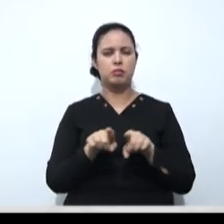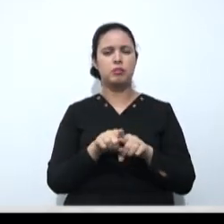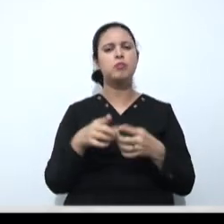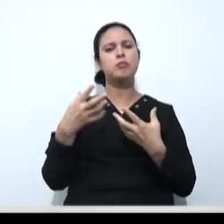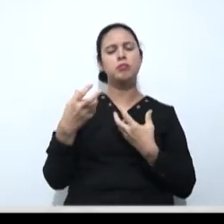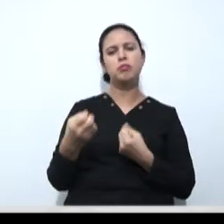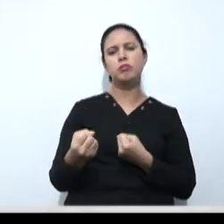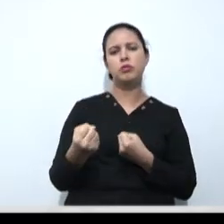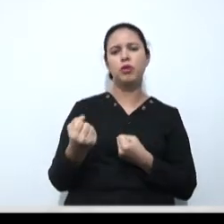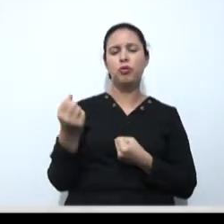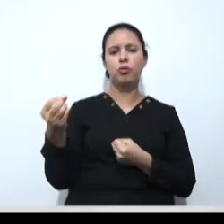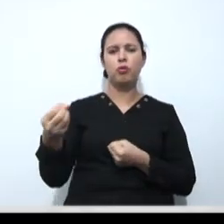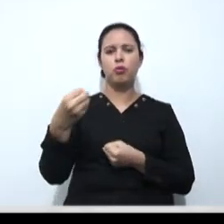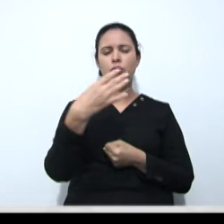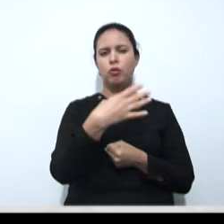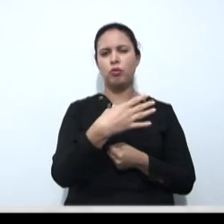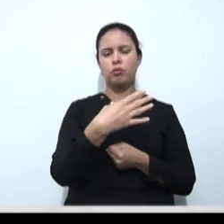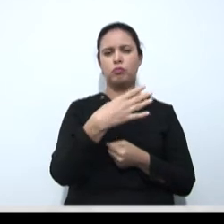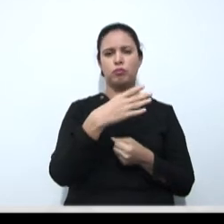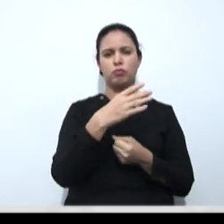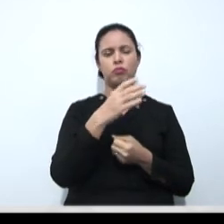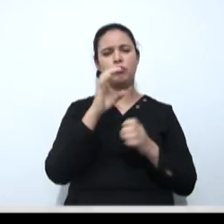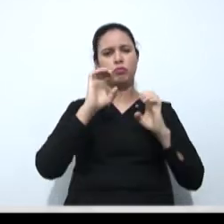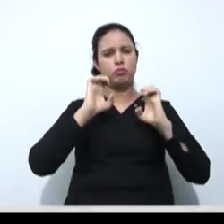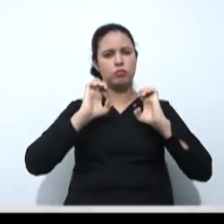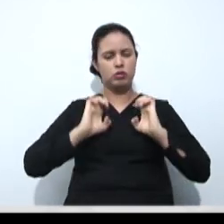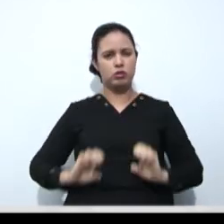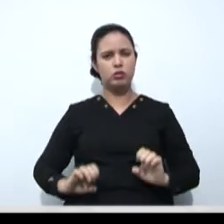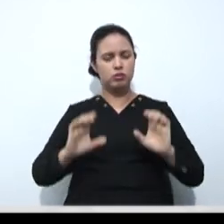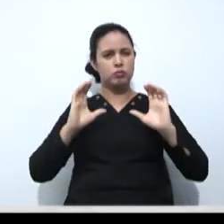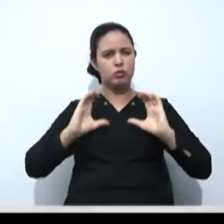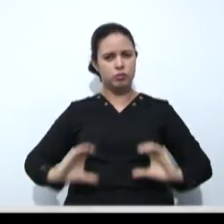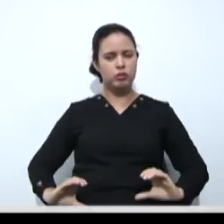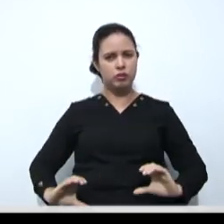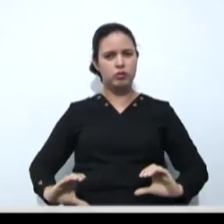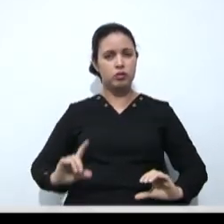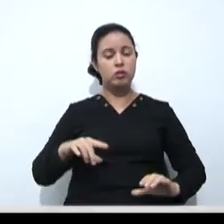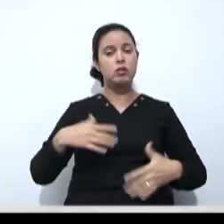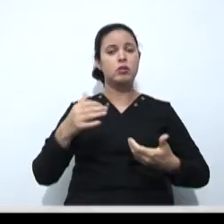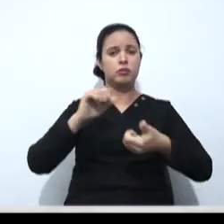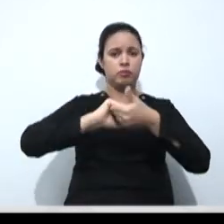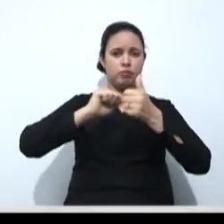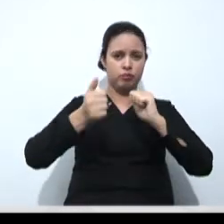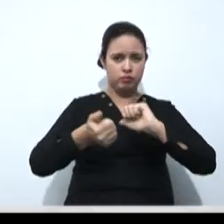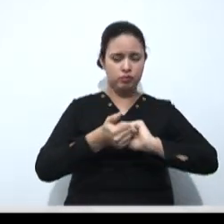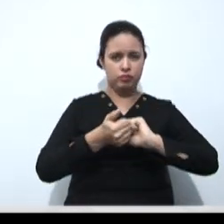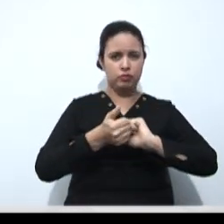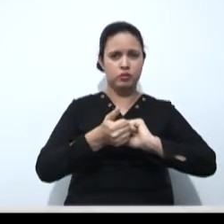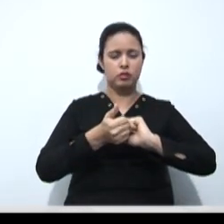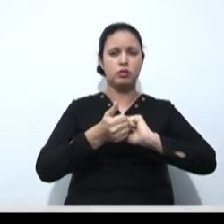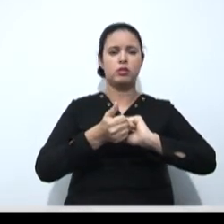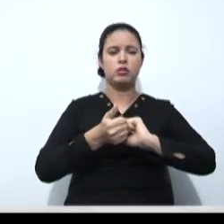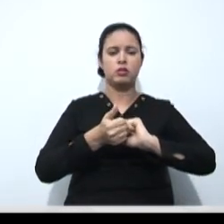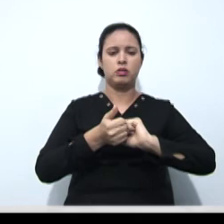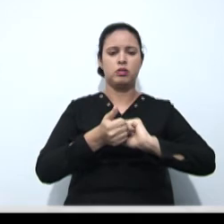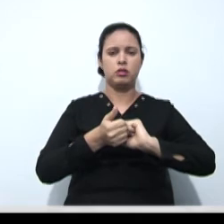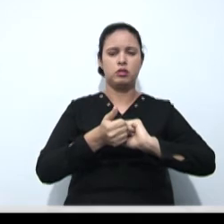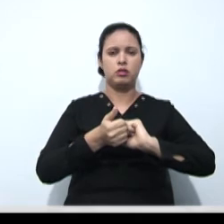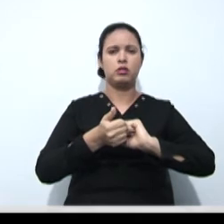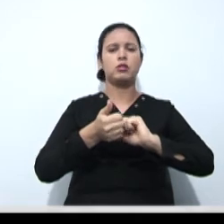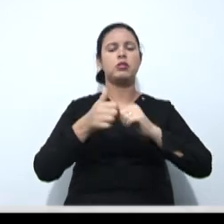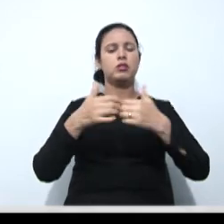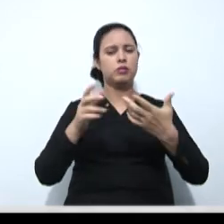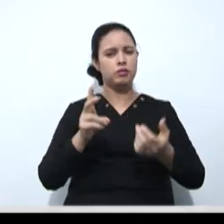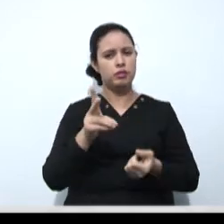compreender novas competências e novos comportamentos. Então, ser flexível, né, se adaptar. A gente